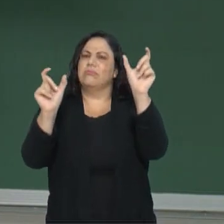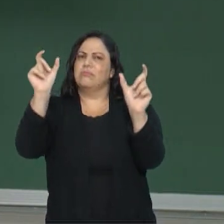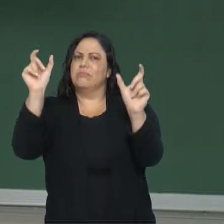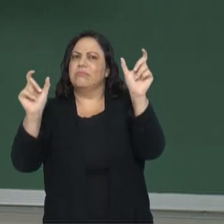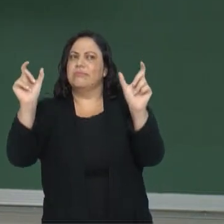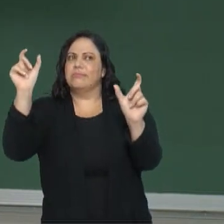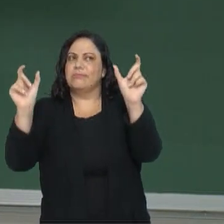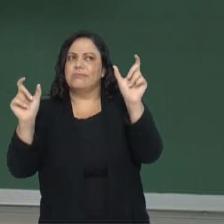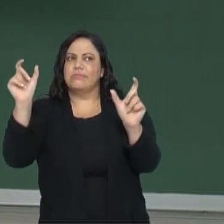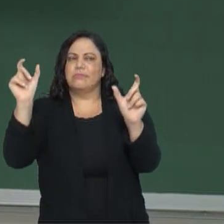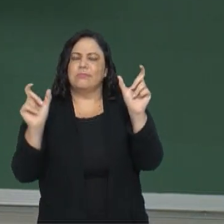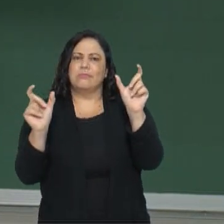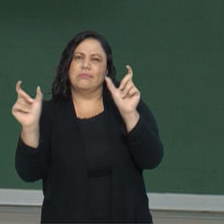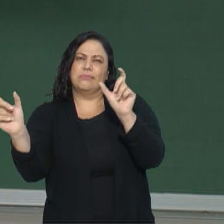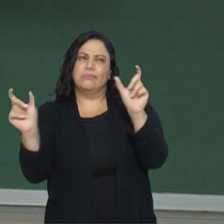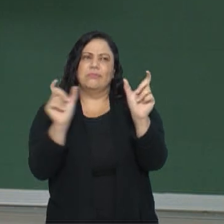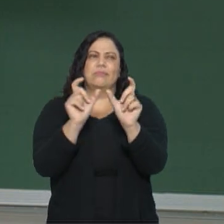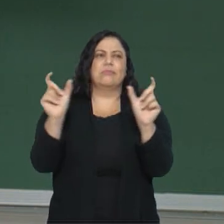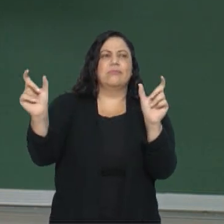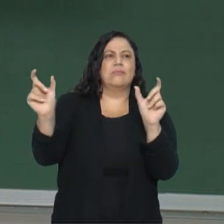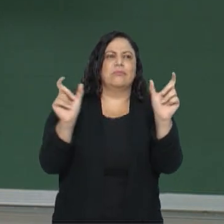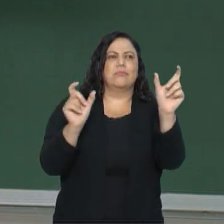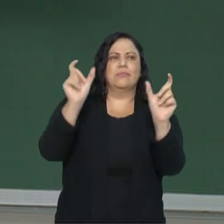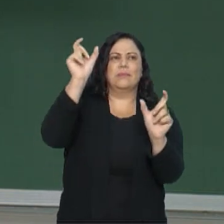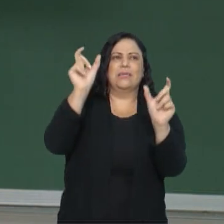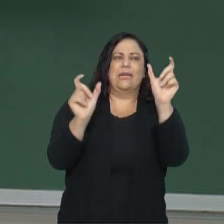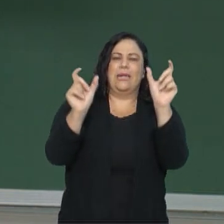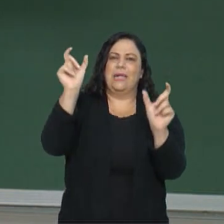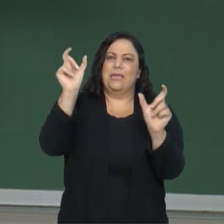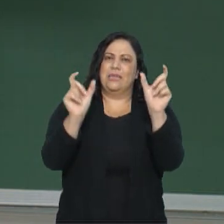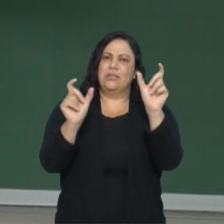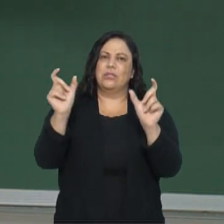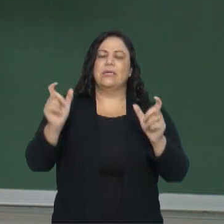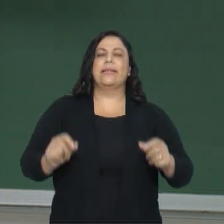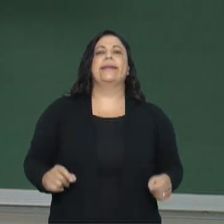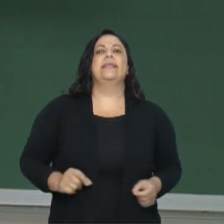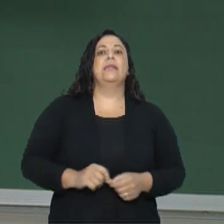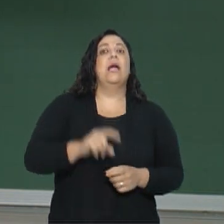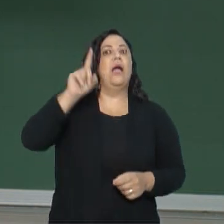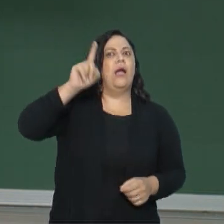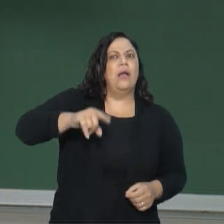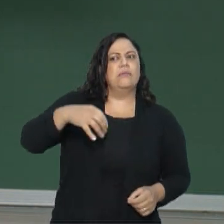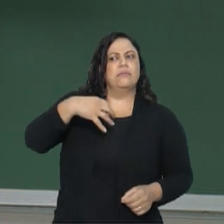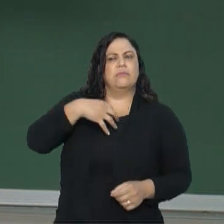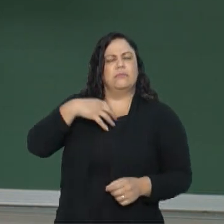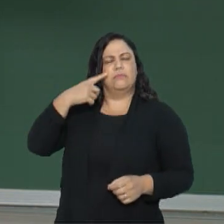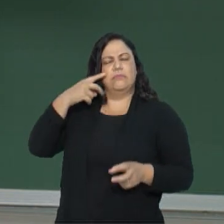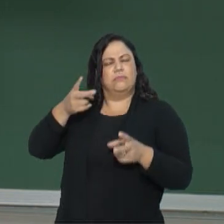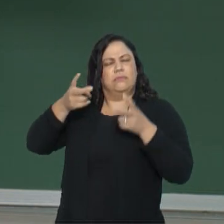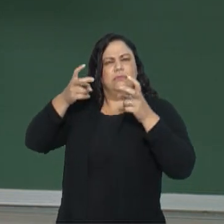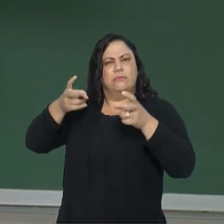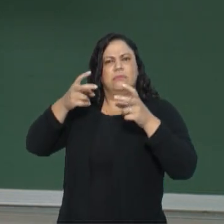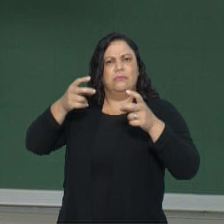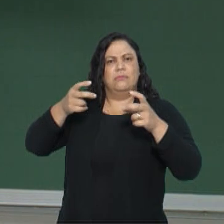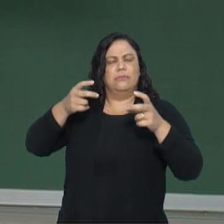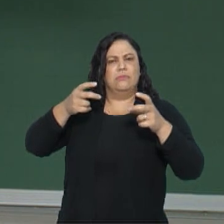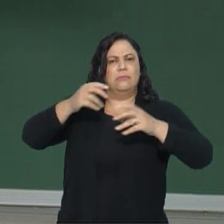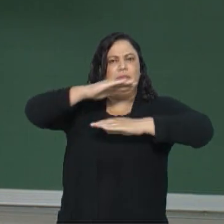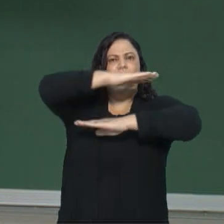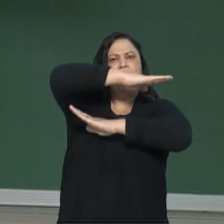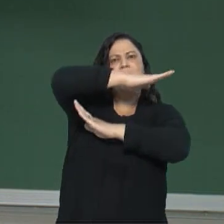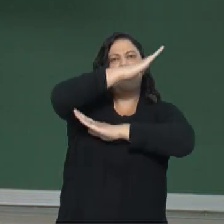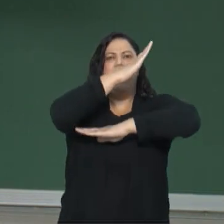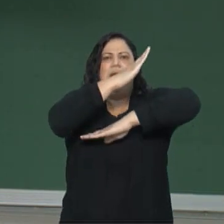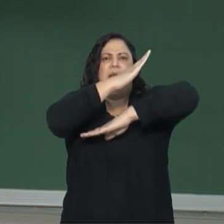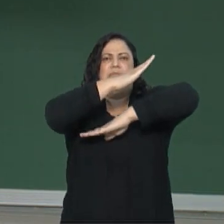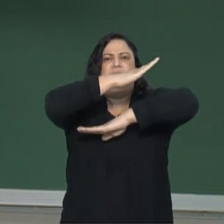pouquinho para trás, ou seja, esquerda ou direita. E isso dá a sensação no nosso cérebro de que as linhas estão tortas. Não parece que está